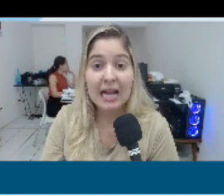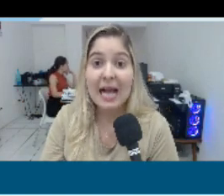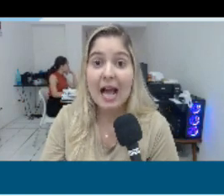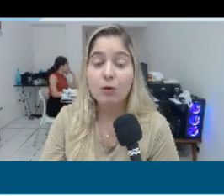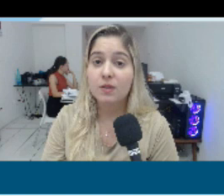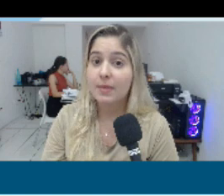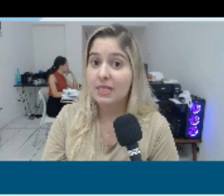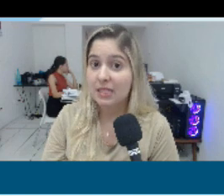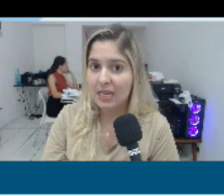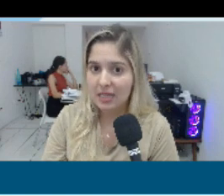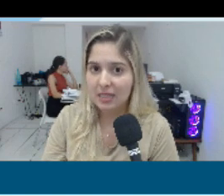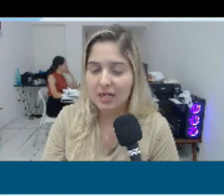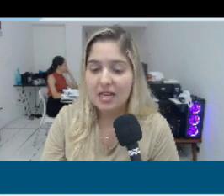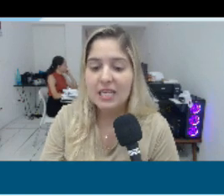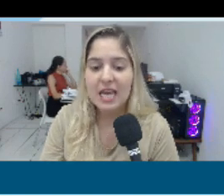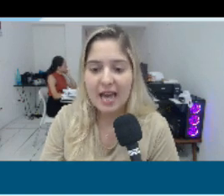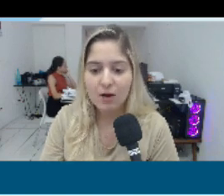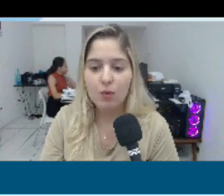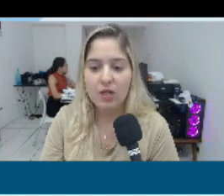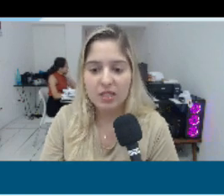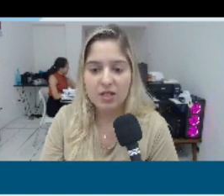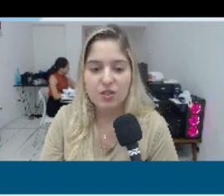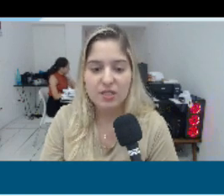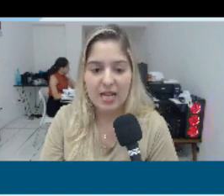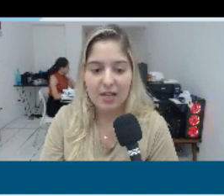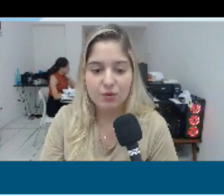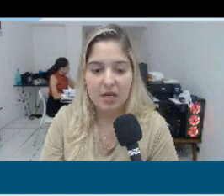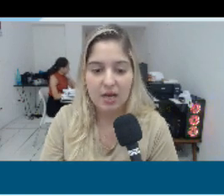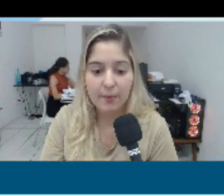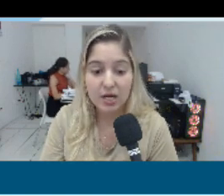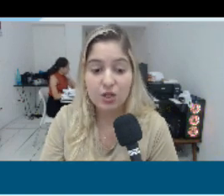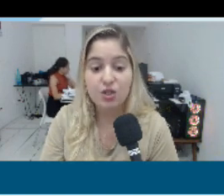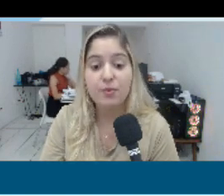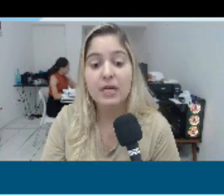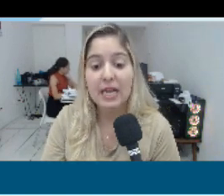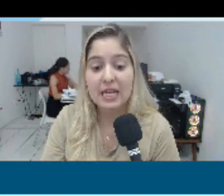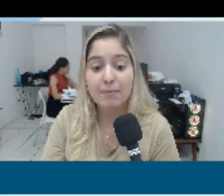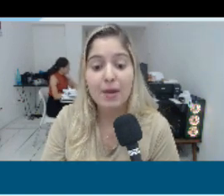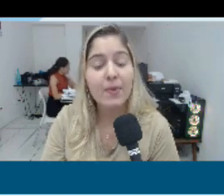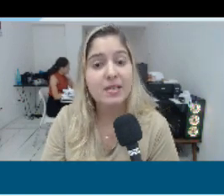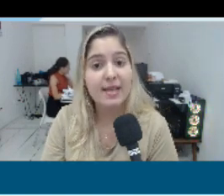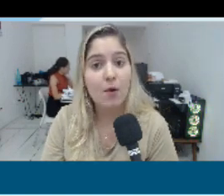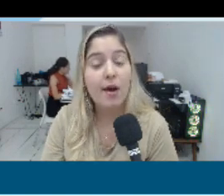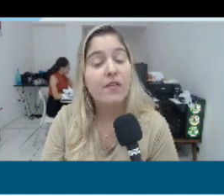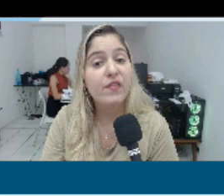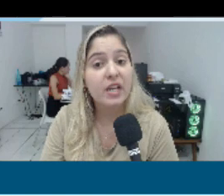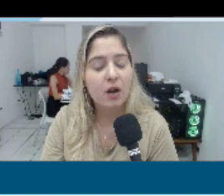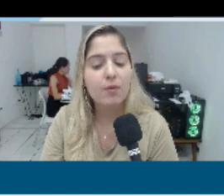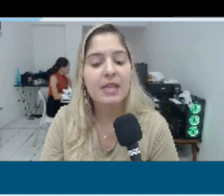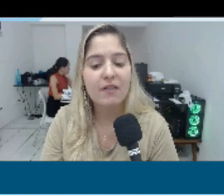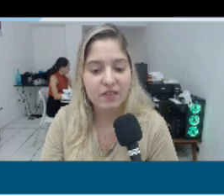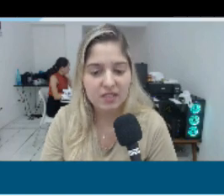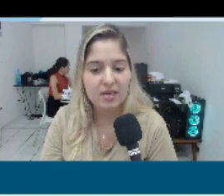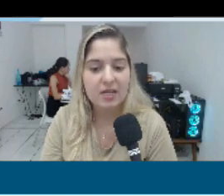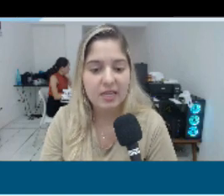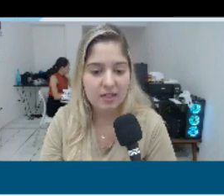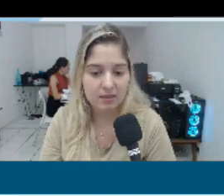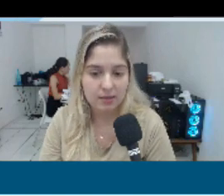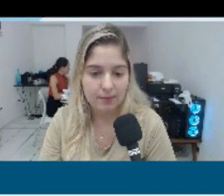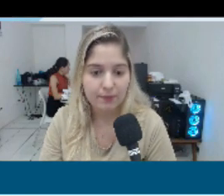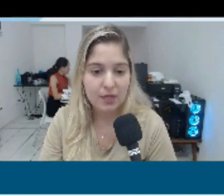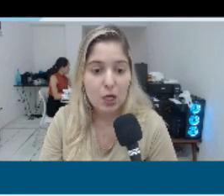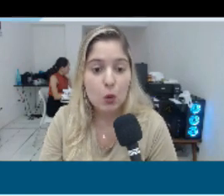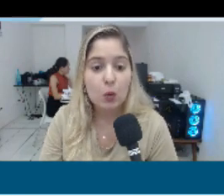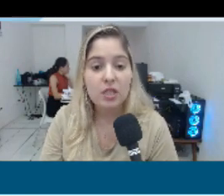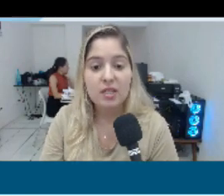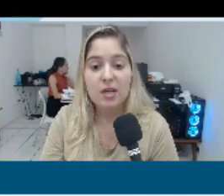Municipal. Carlos Mesquita, que era o líder de Sarto na Câmara de Mangueira e Pepecel, ficam na